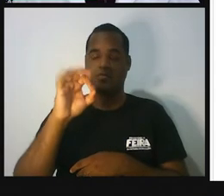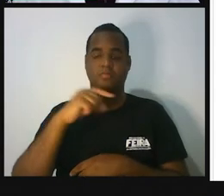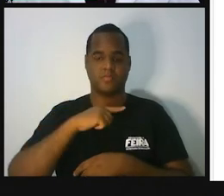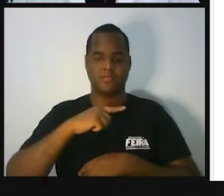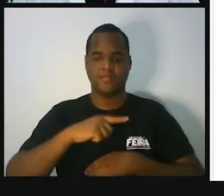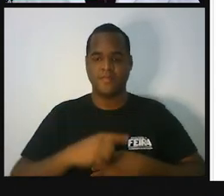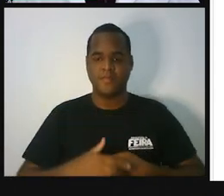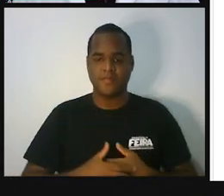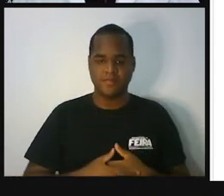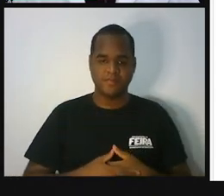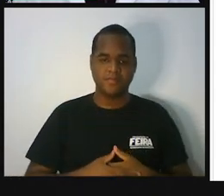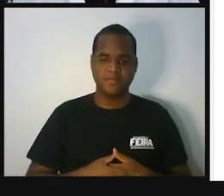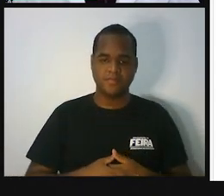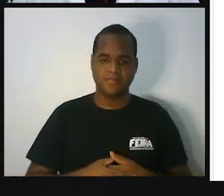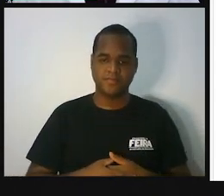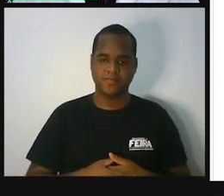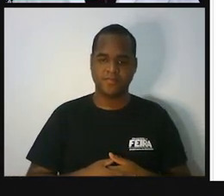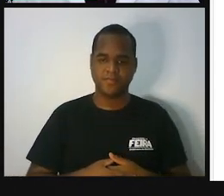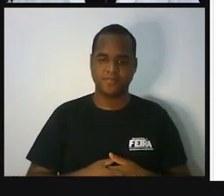grau